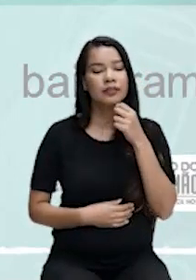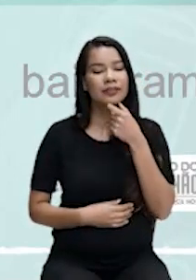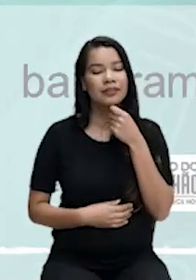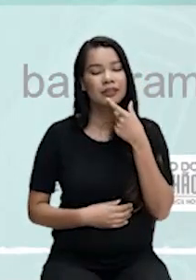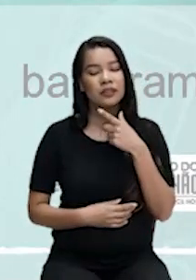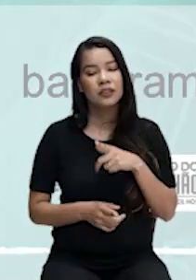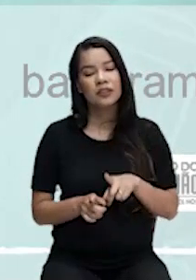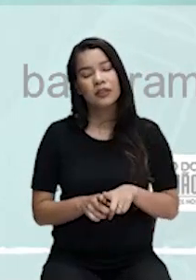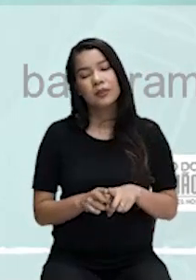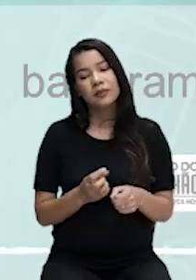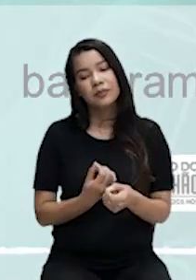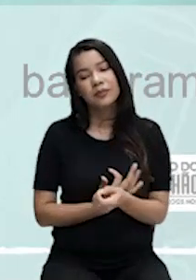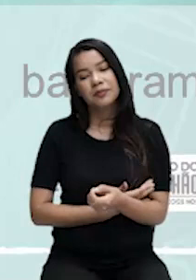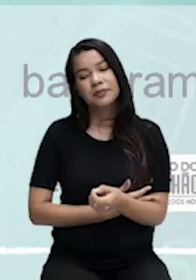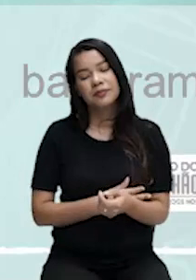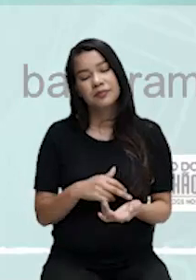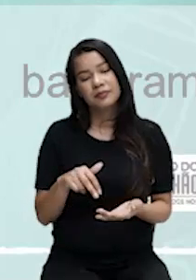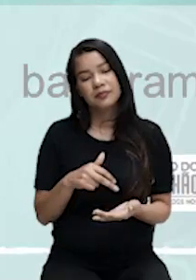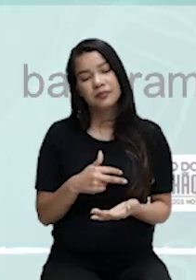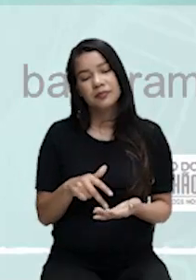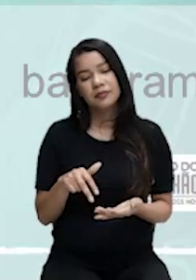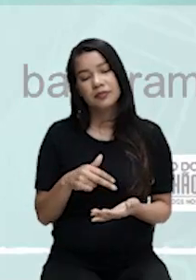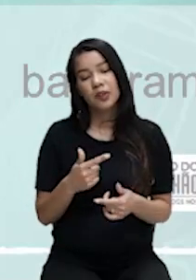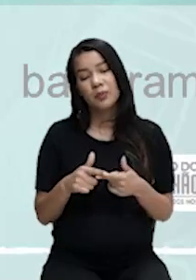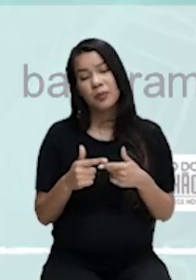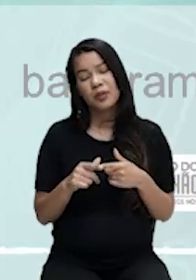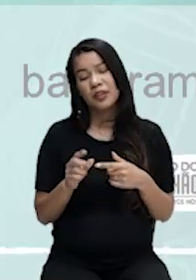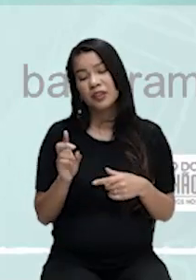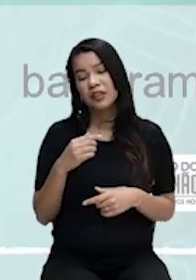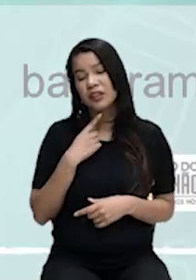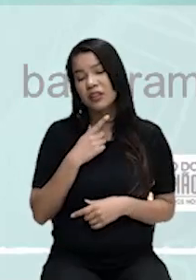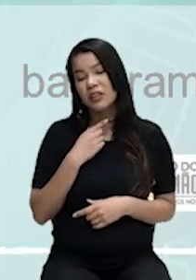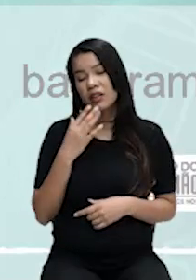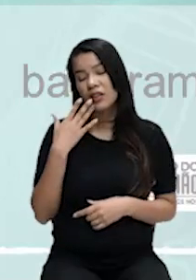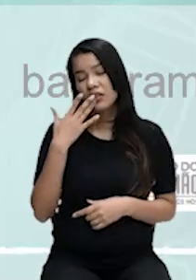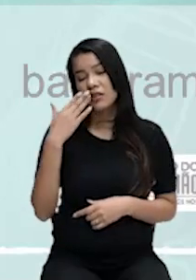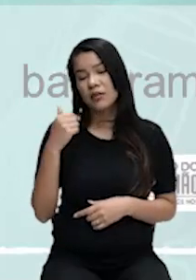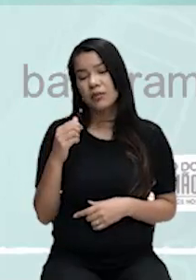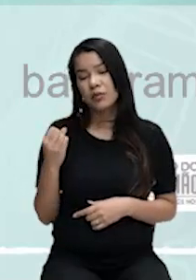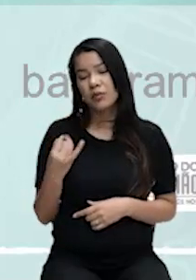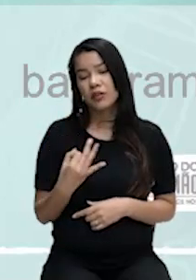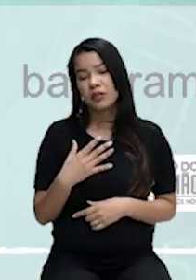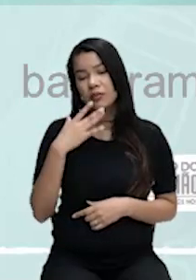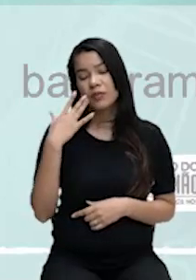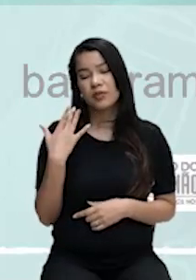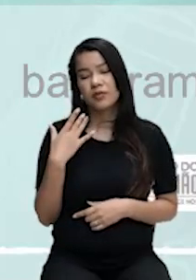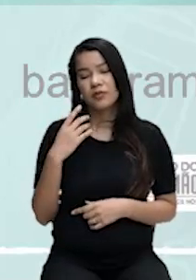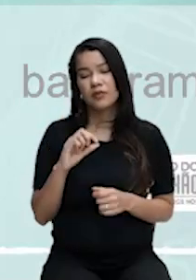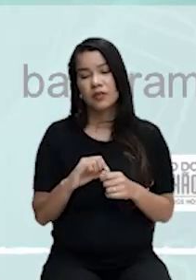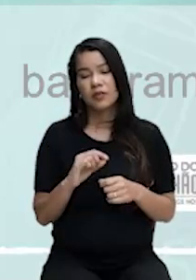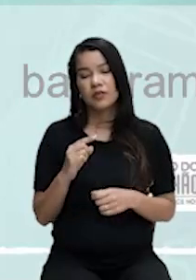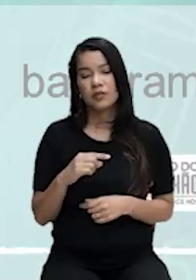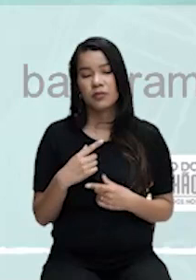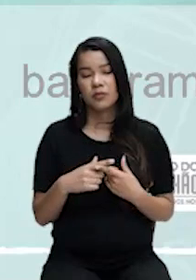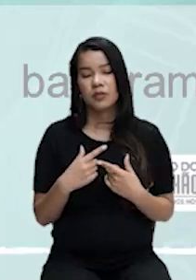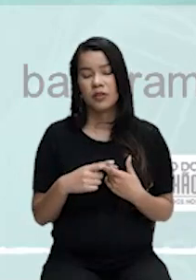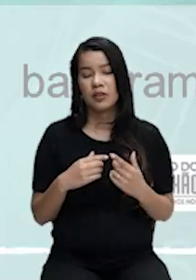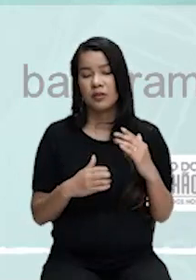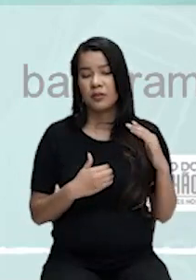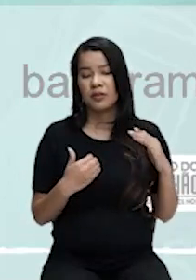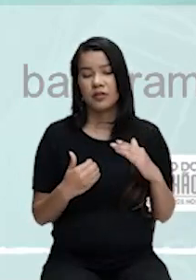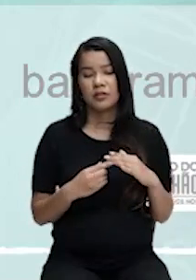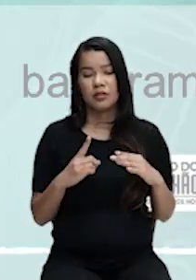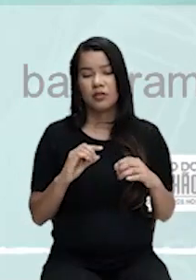e, claro, dançar. O problema é que ninguém sabe ao certo quantas pessoas fizeram tudo isso, já que a empresa não divulga. No começo de